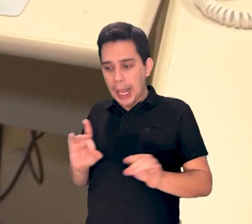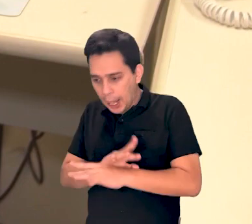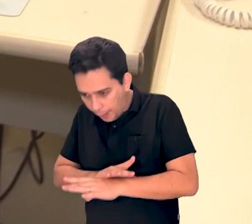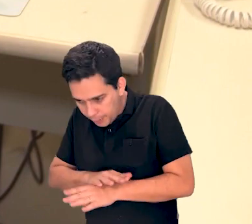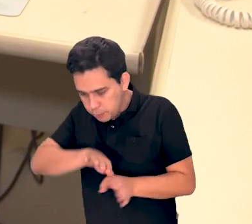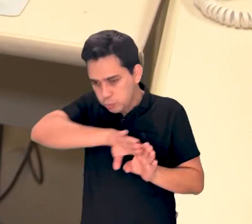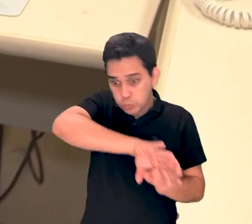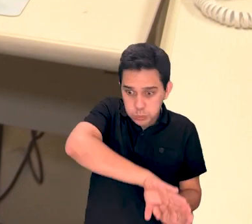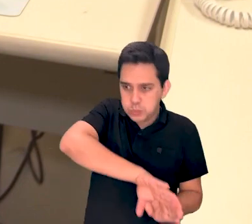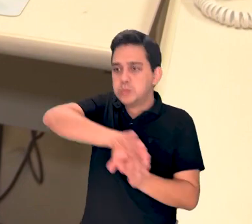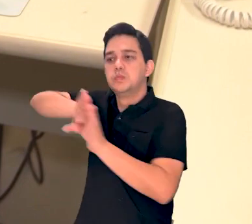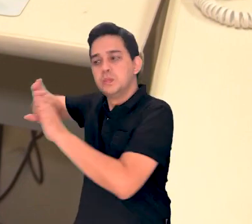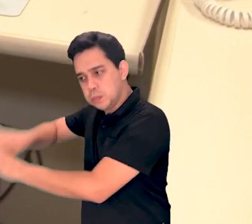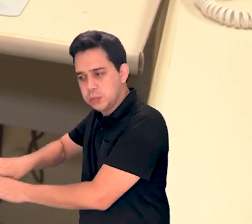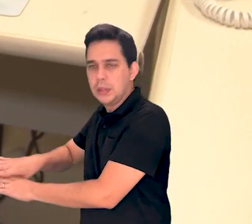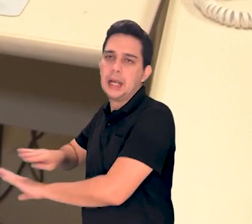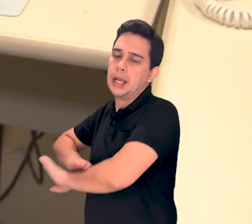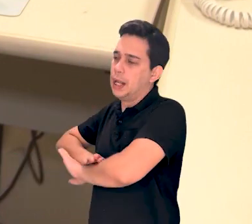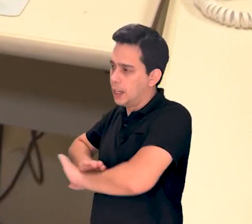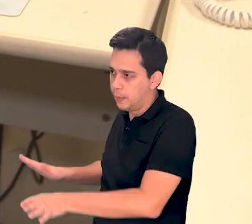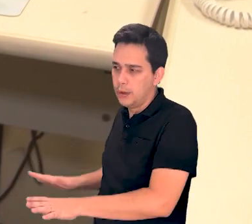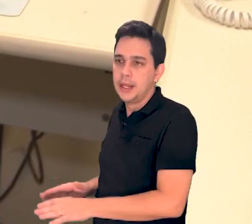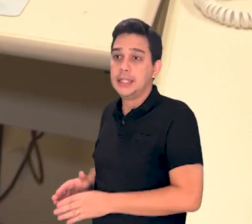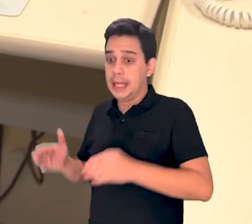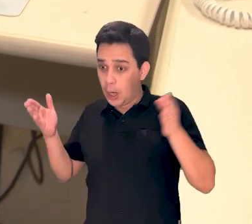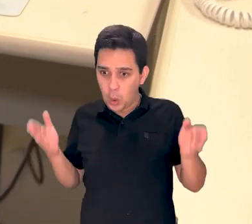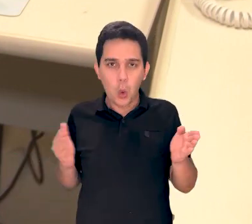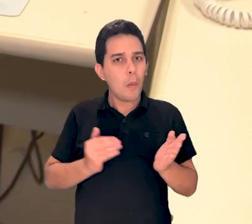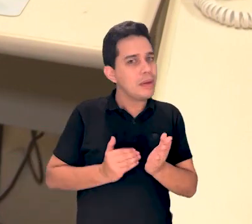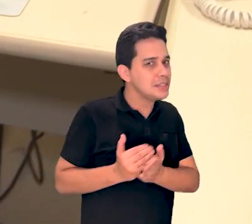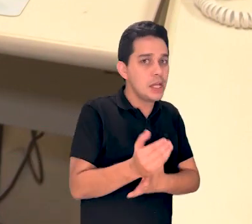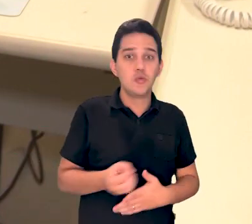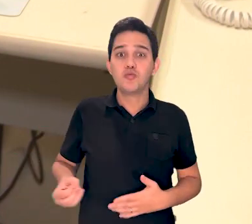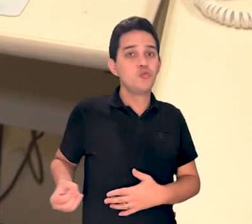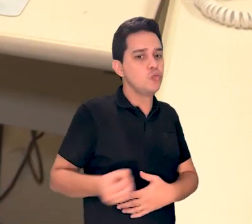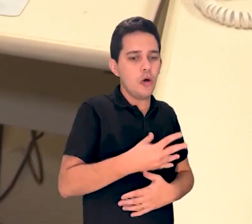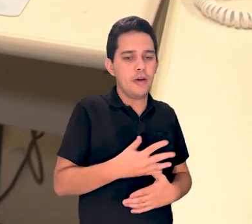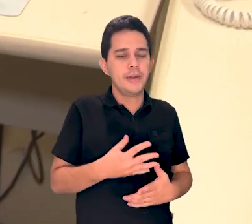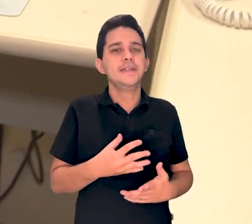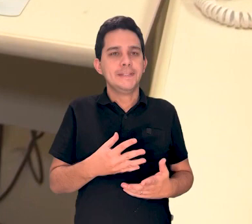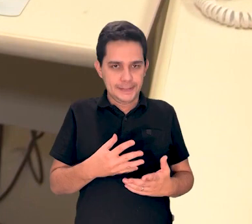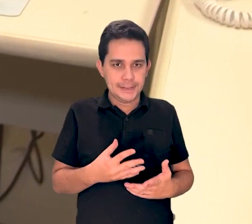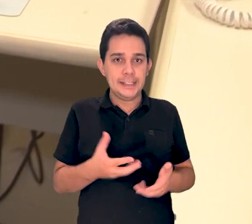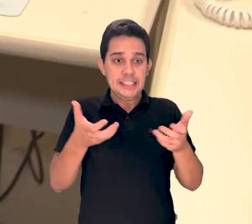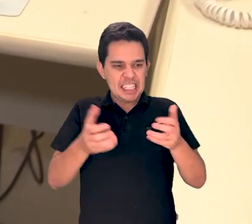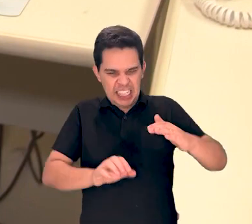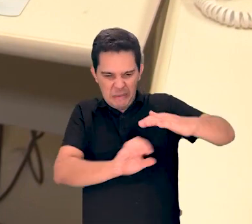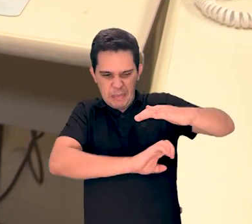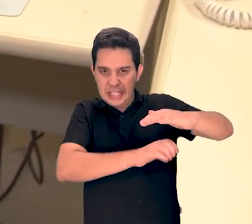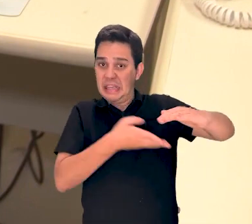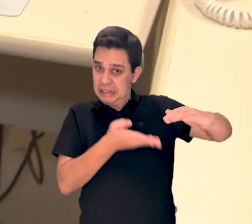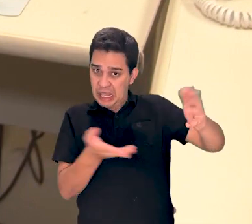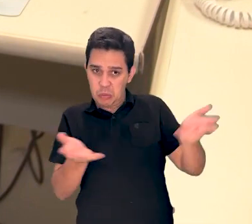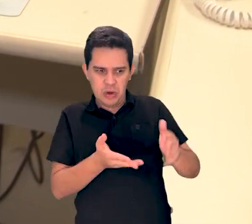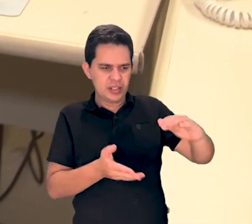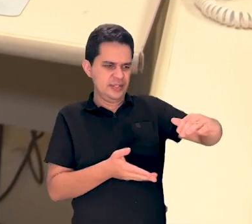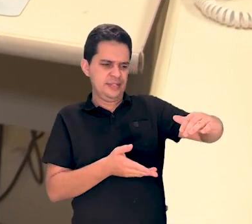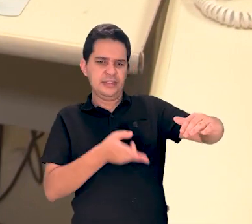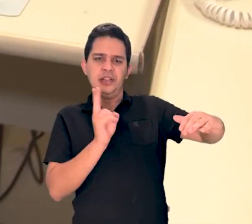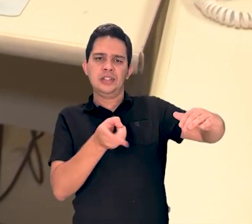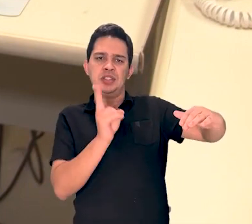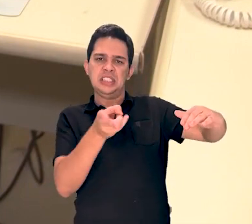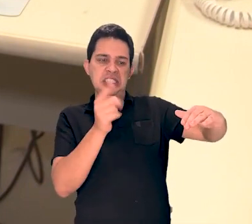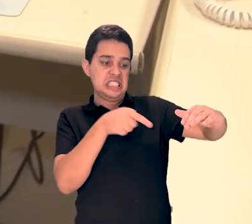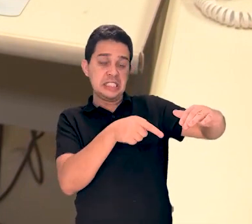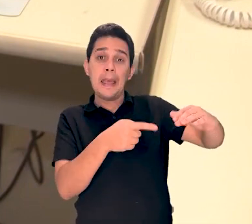novo né em que esses colonizadores do serviço público né que estão